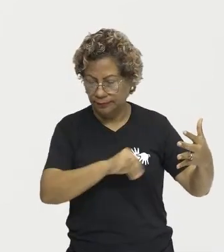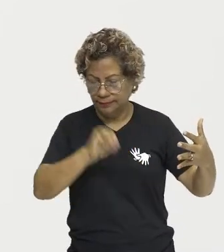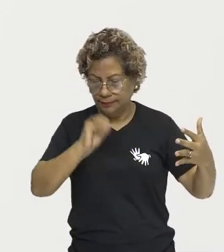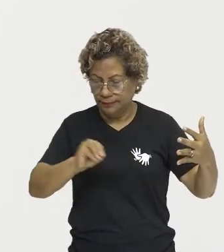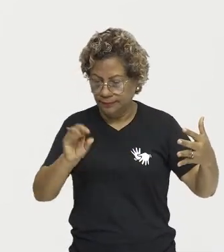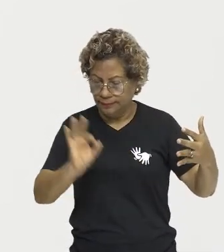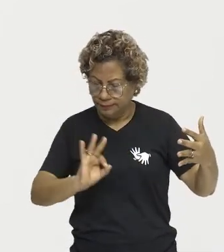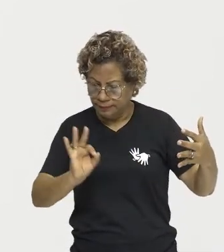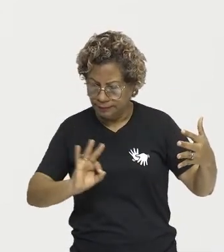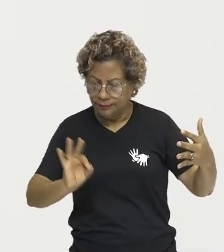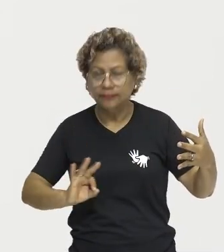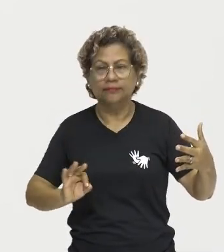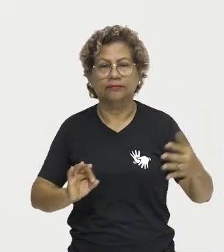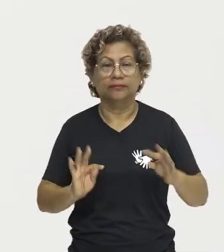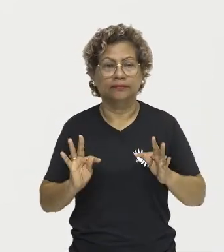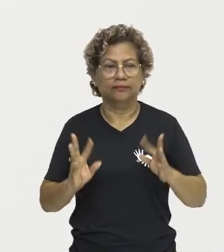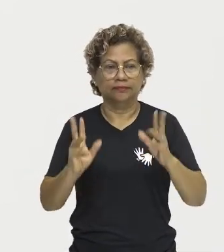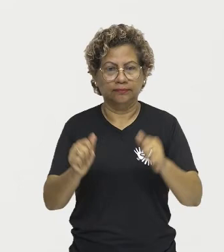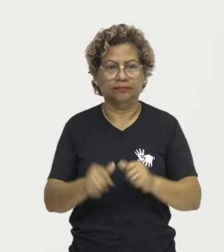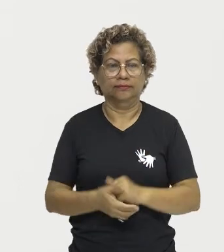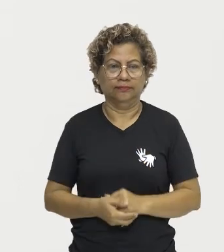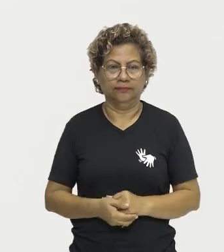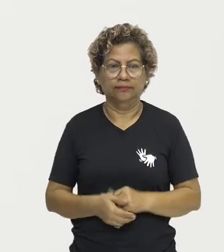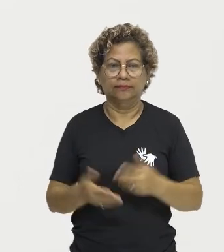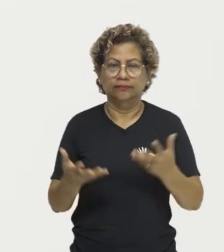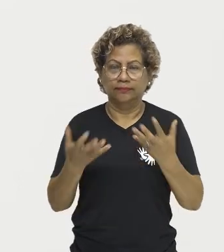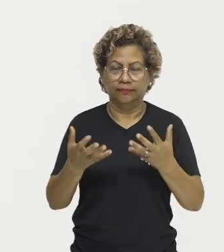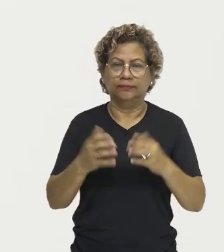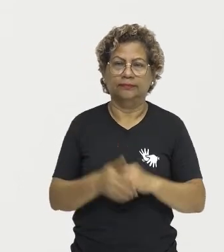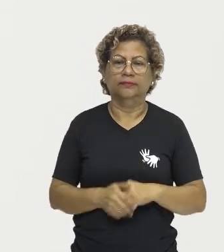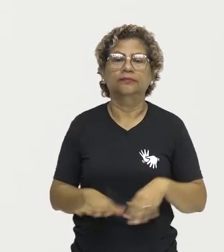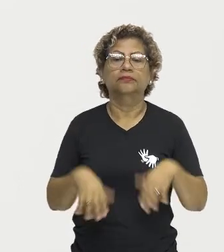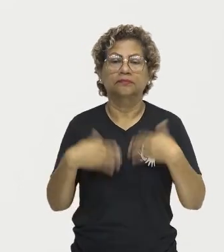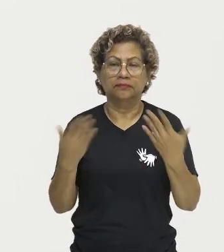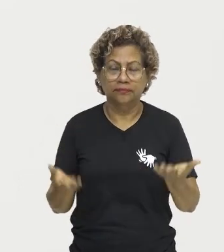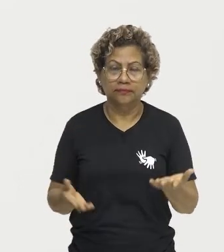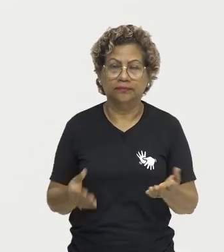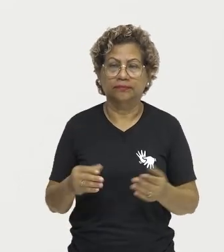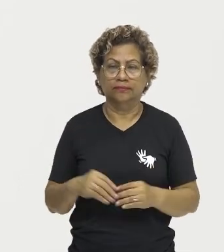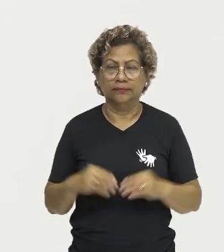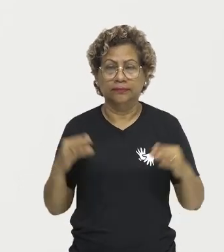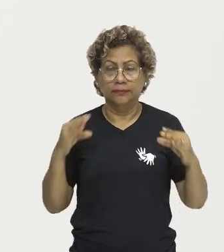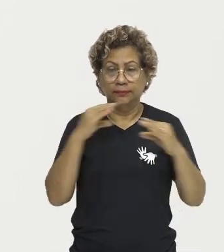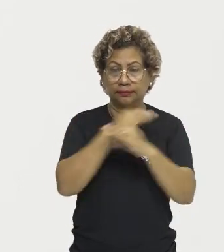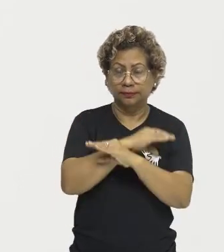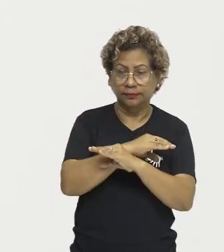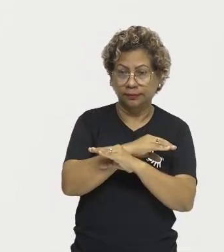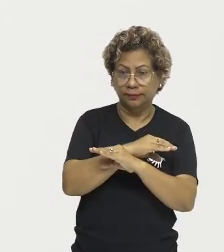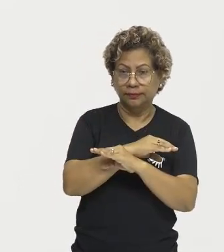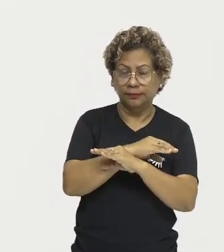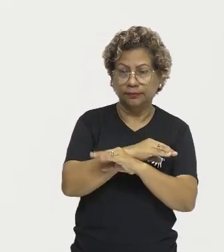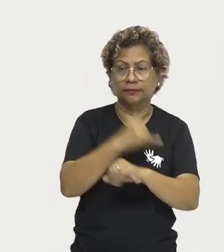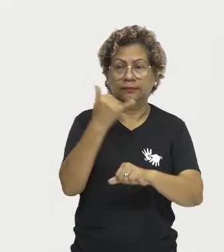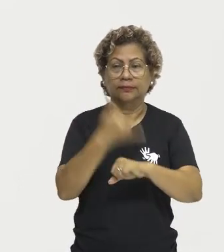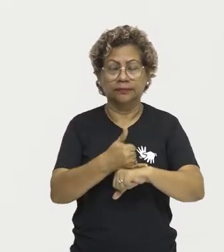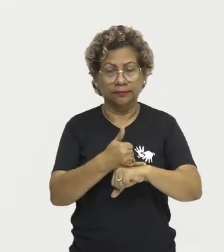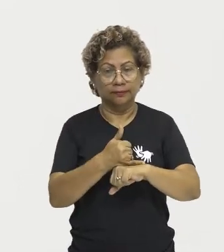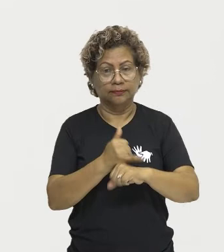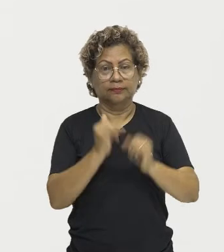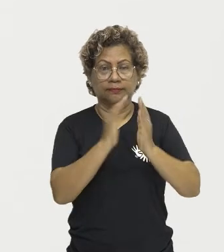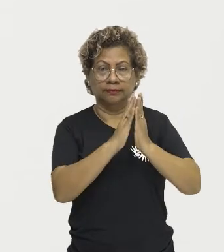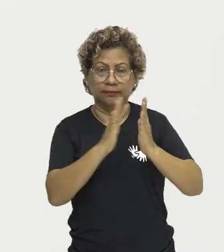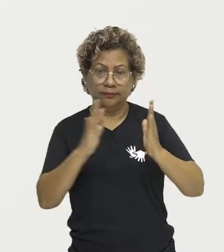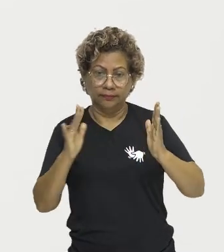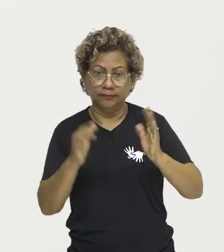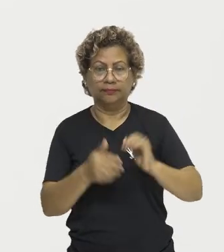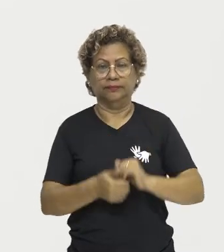de alumínio de 200 gramas, temos aqui a massa do